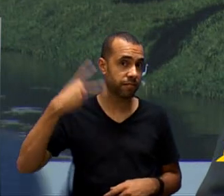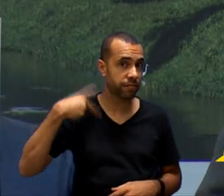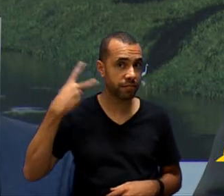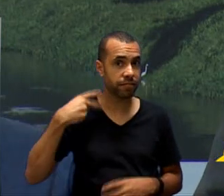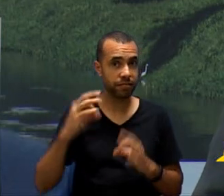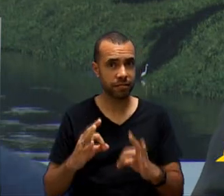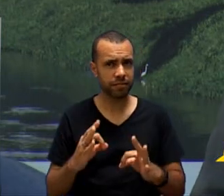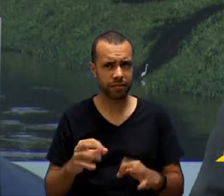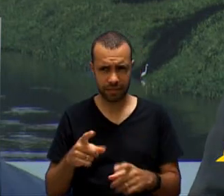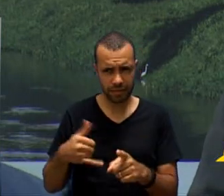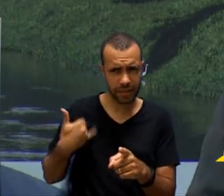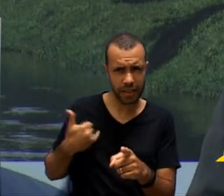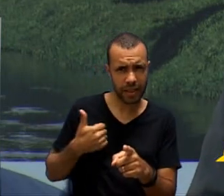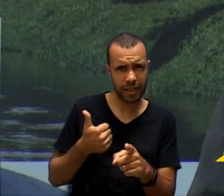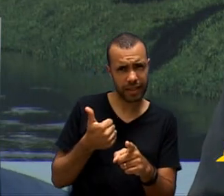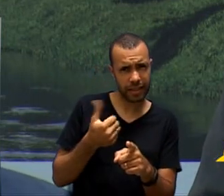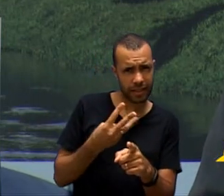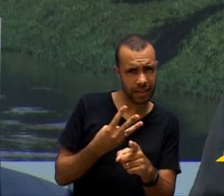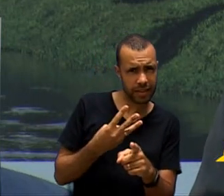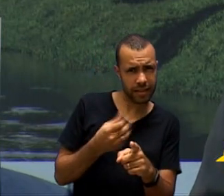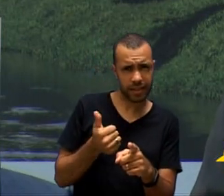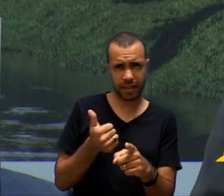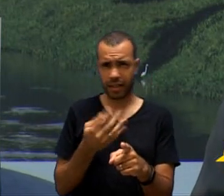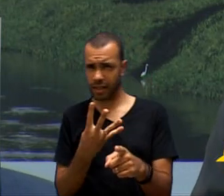Quantos anos vocês têm? 13, 14?